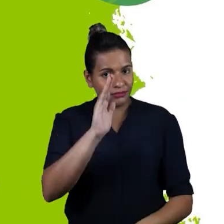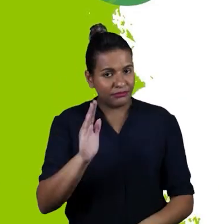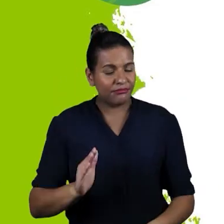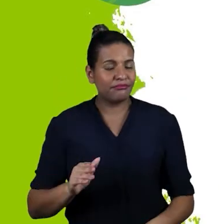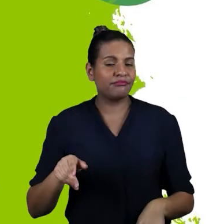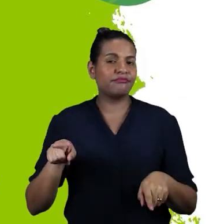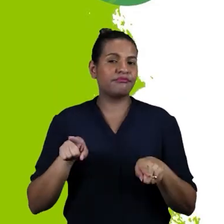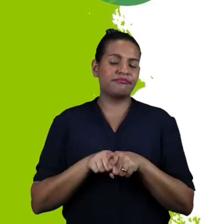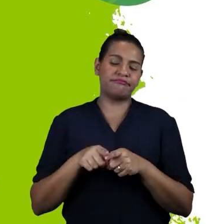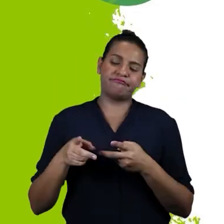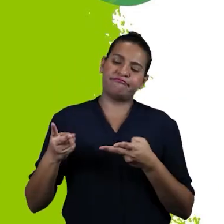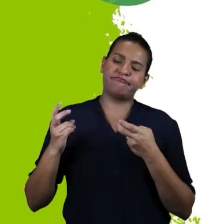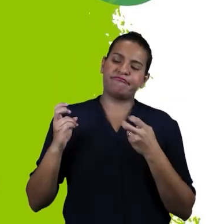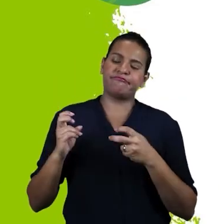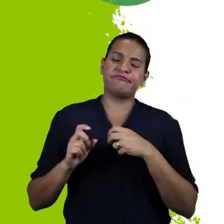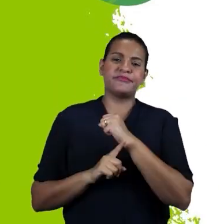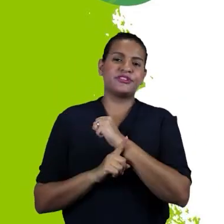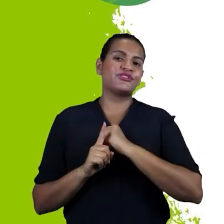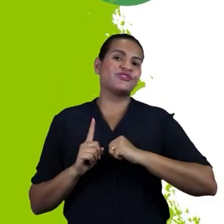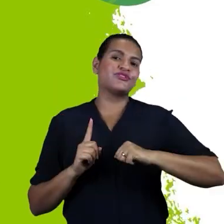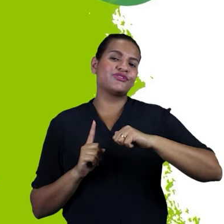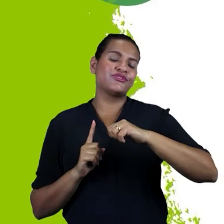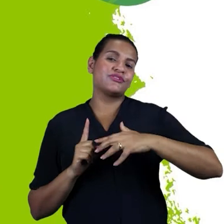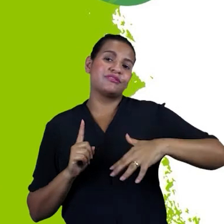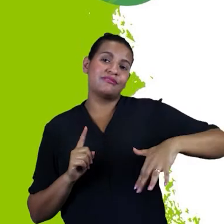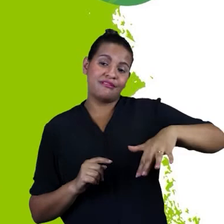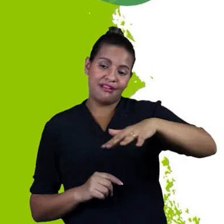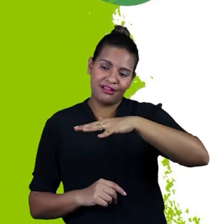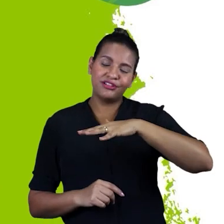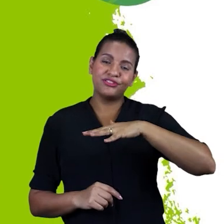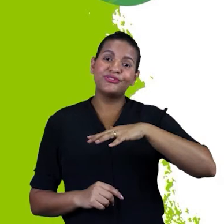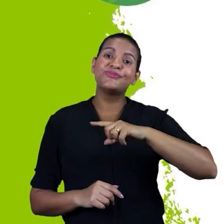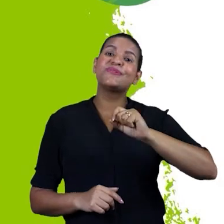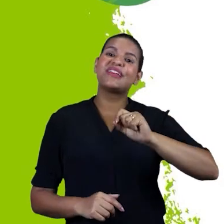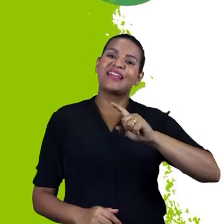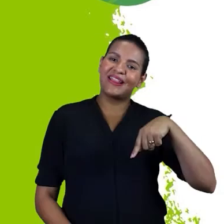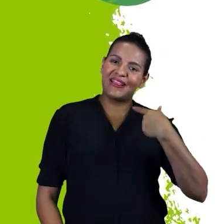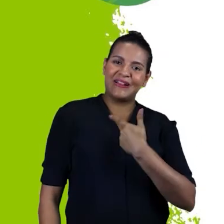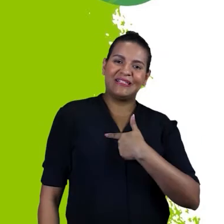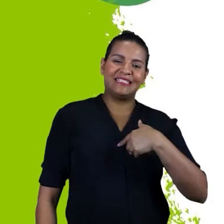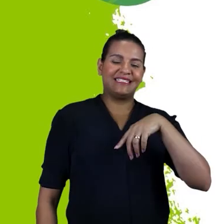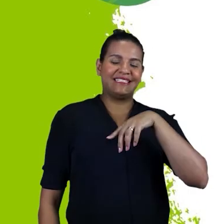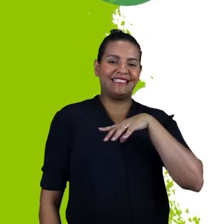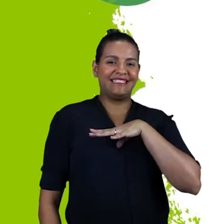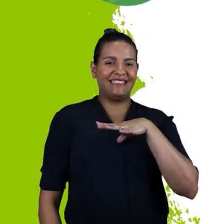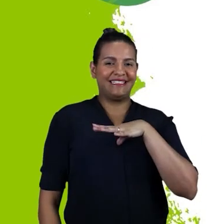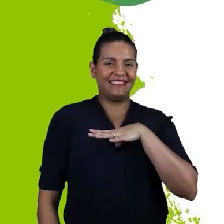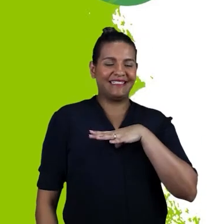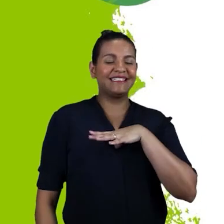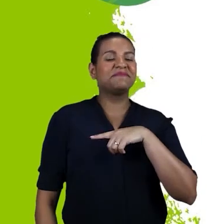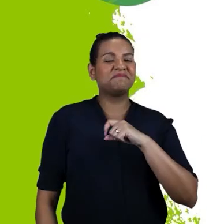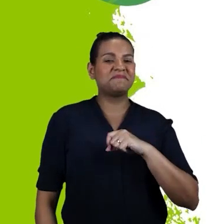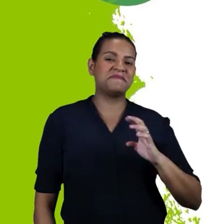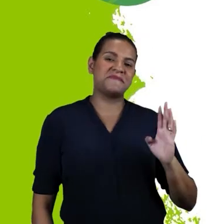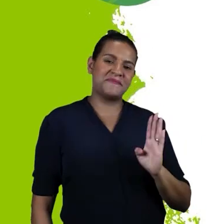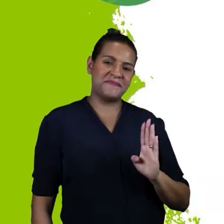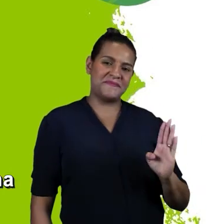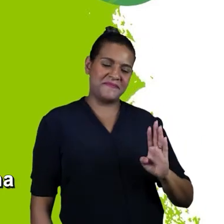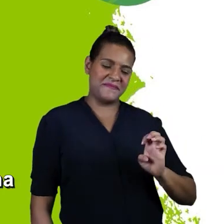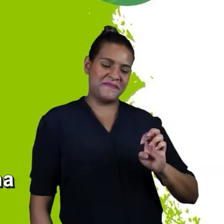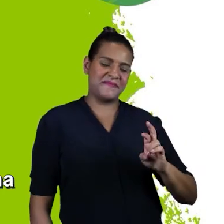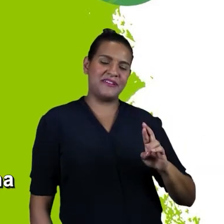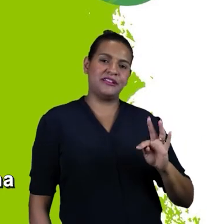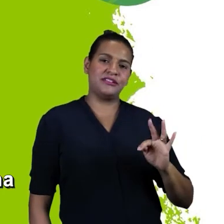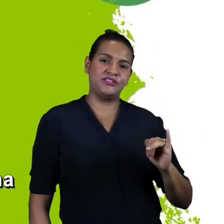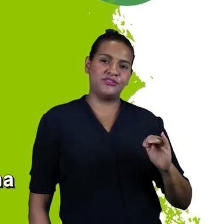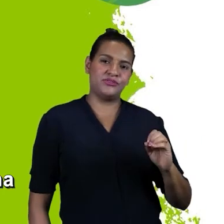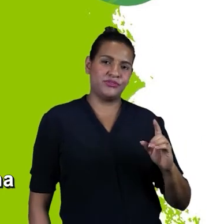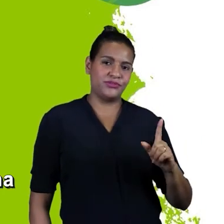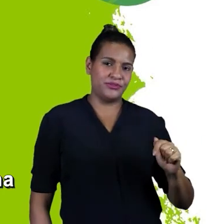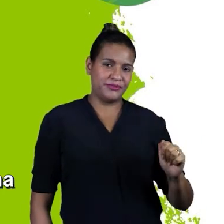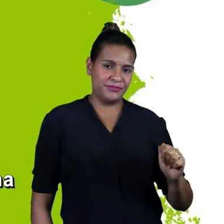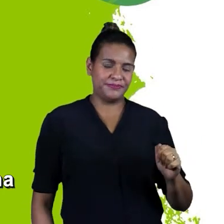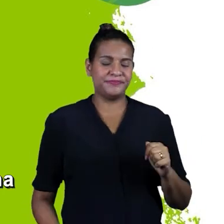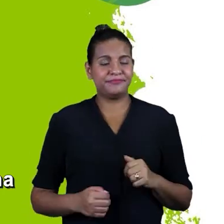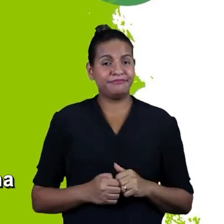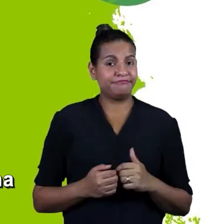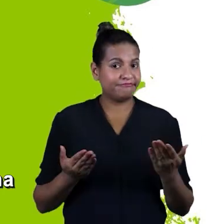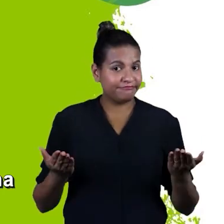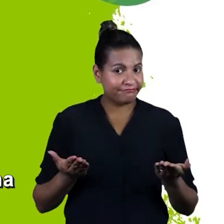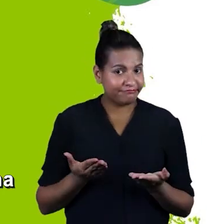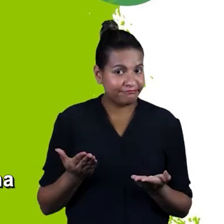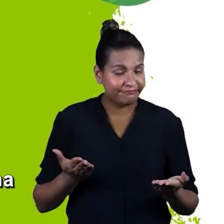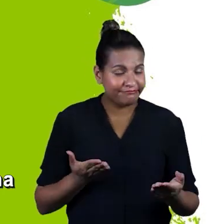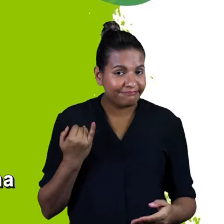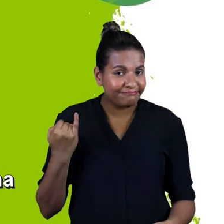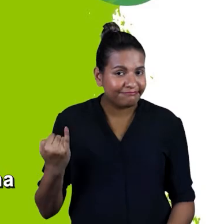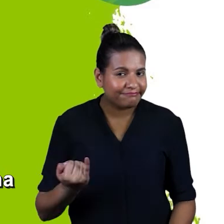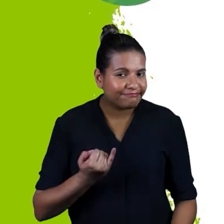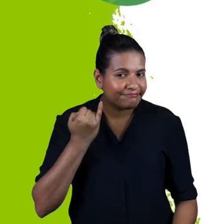e também percepções sobre nossa cidade, Bertioga. No programa de hoje, iremos refletir acerca de um tema